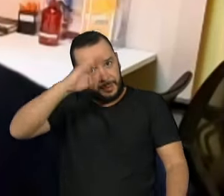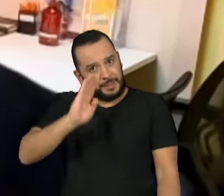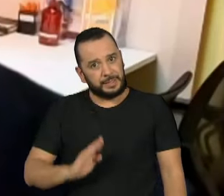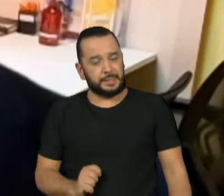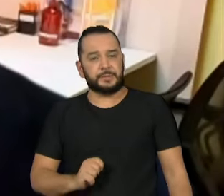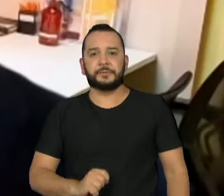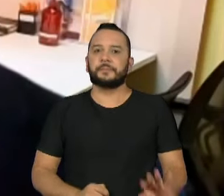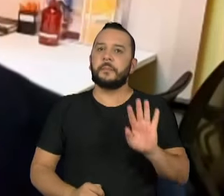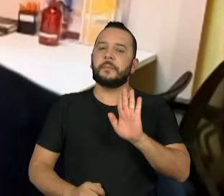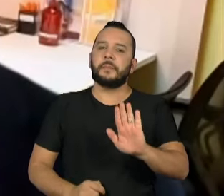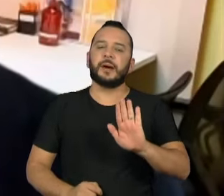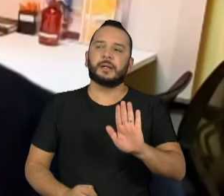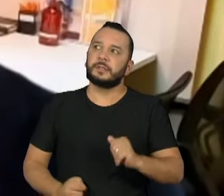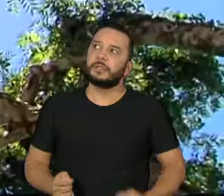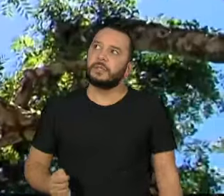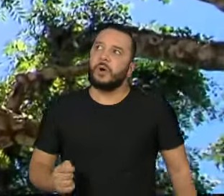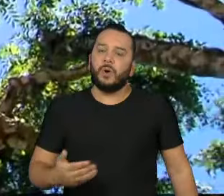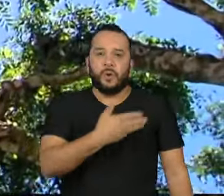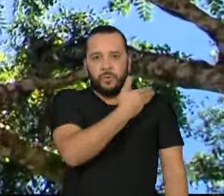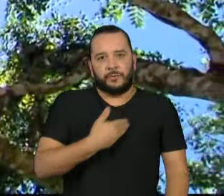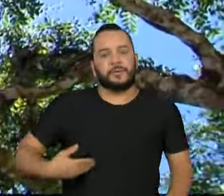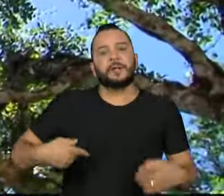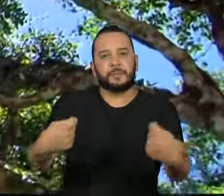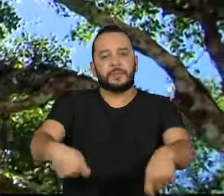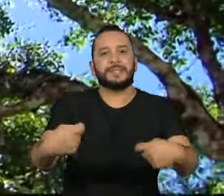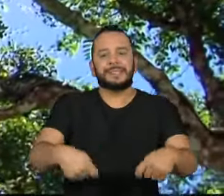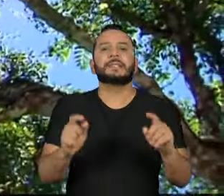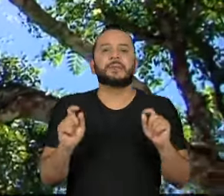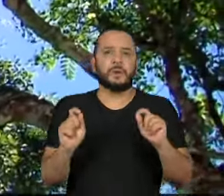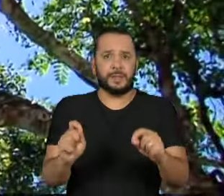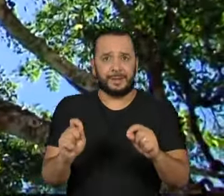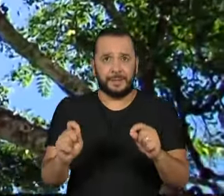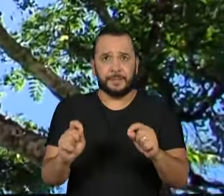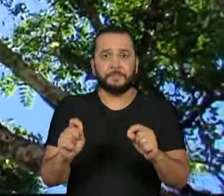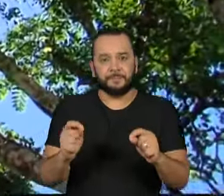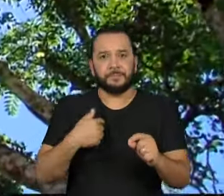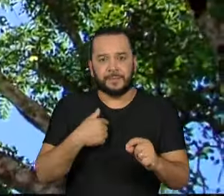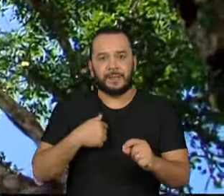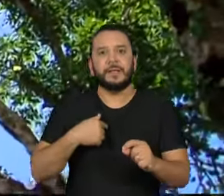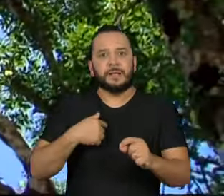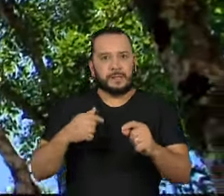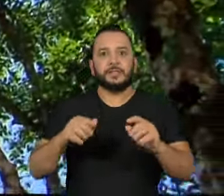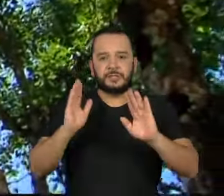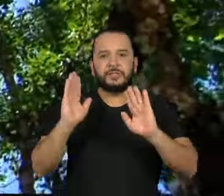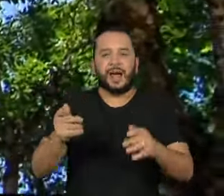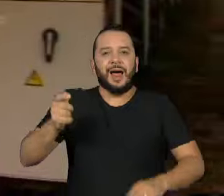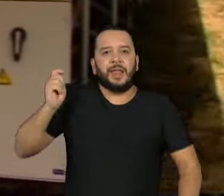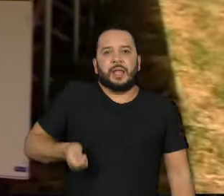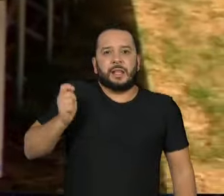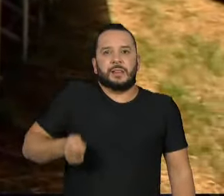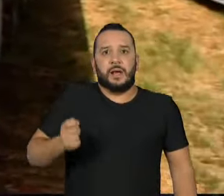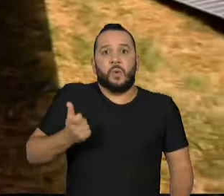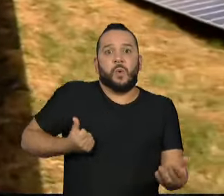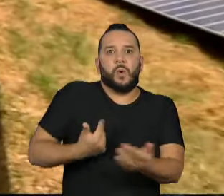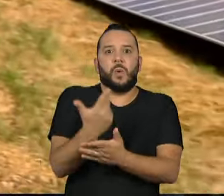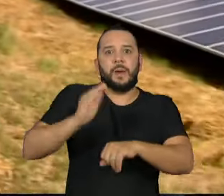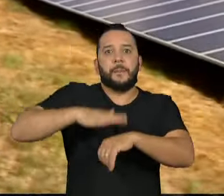governo passe a fazer uma contratação de maior quantidade dessa energia nos leilões